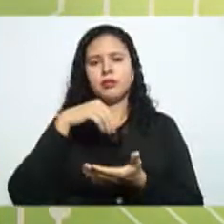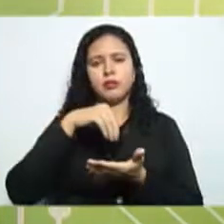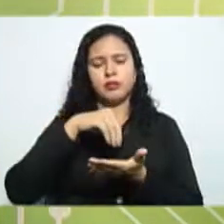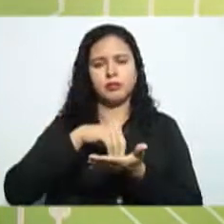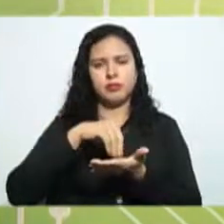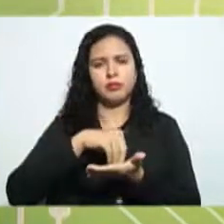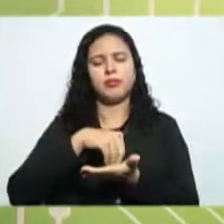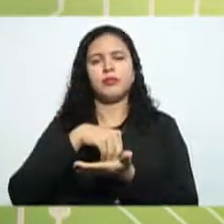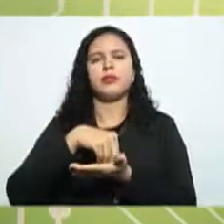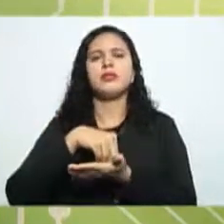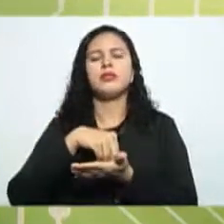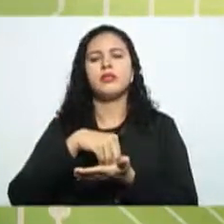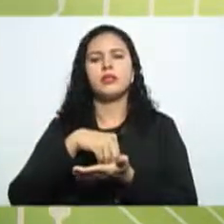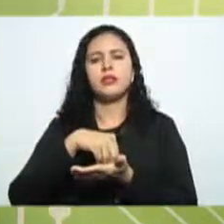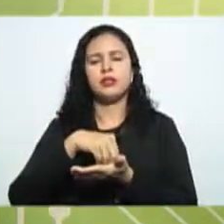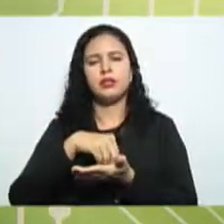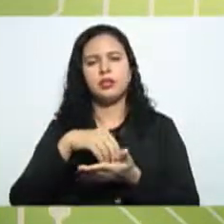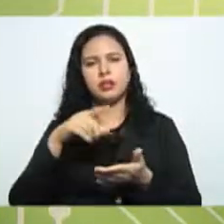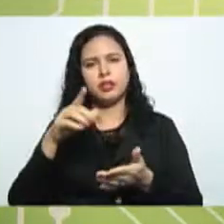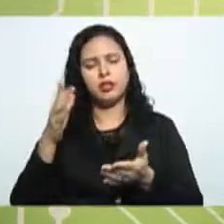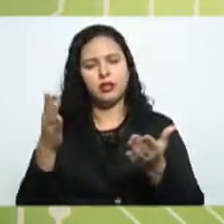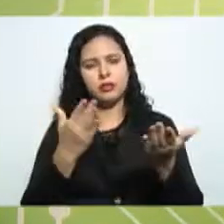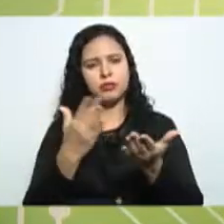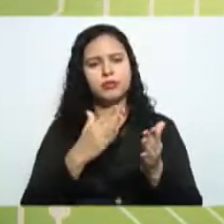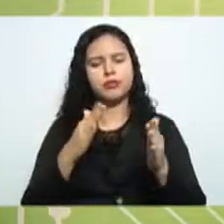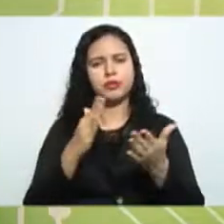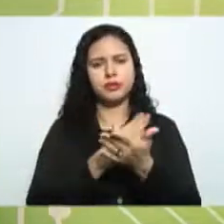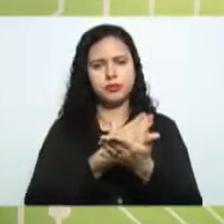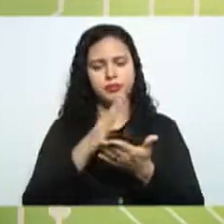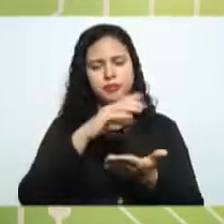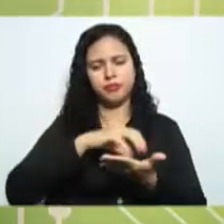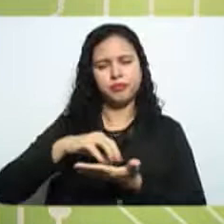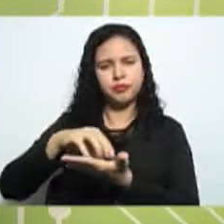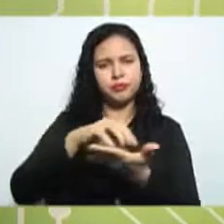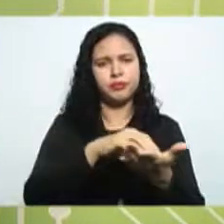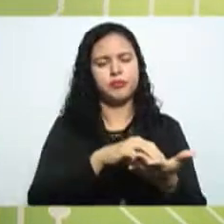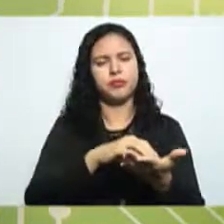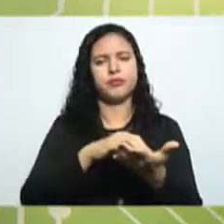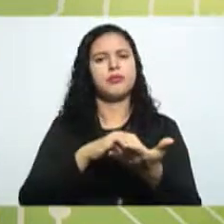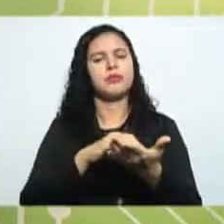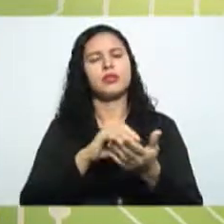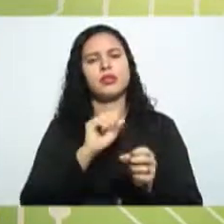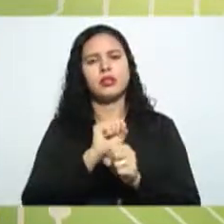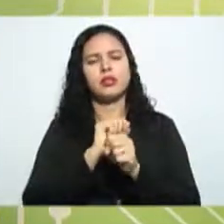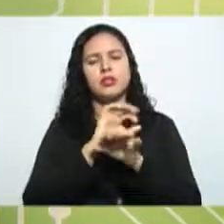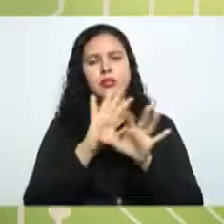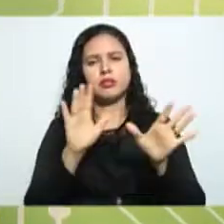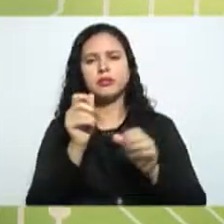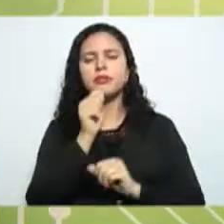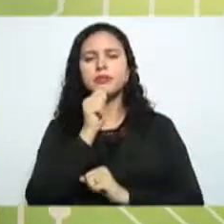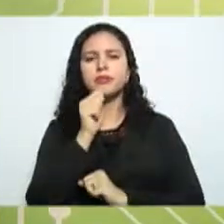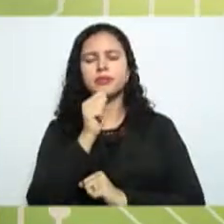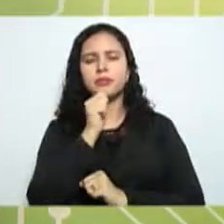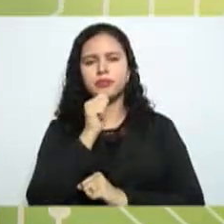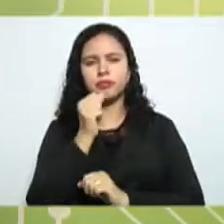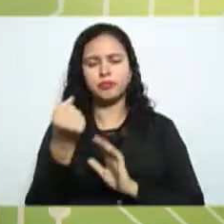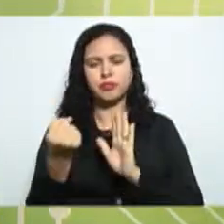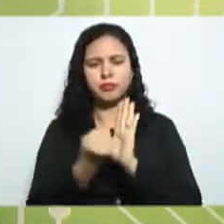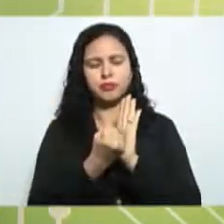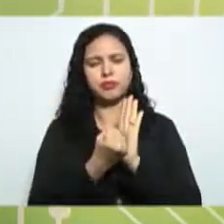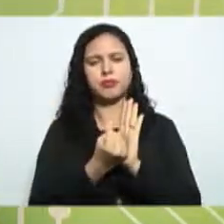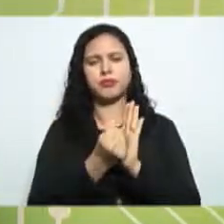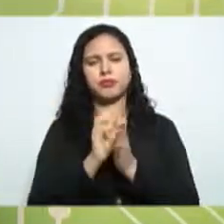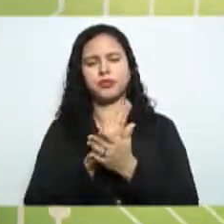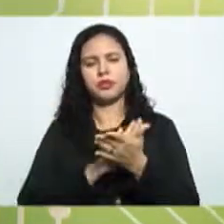fundiária, principalmente alguns focos no nosso estado, onde a questão fundiária não está muito clara, a gente não tem regularização fundiária, a gente está